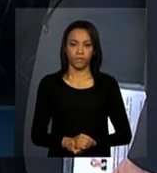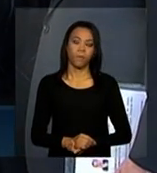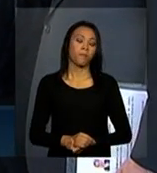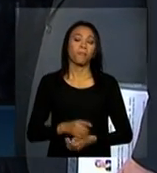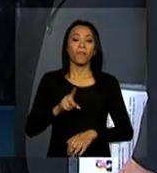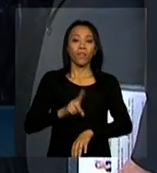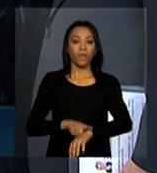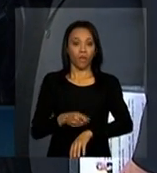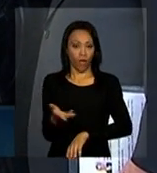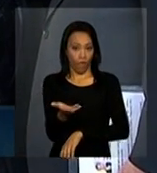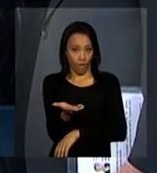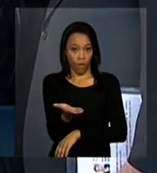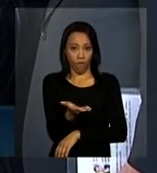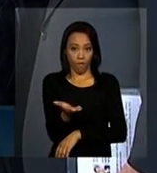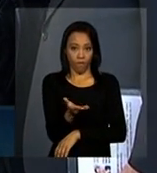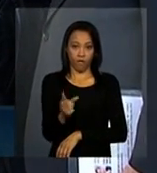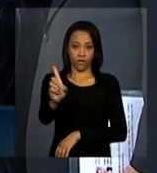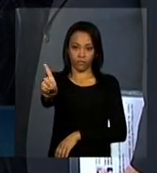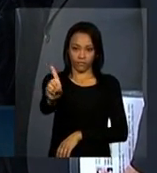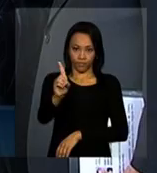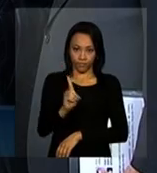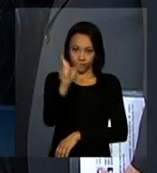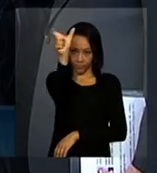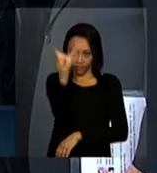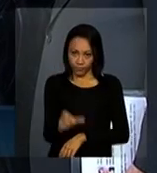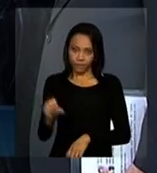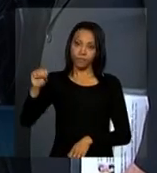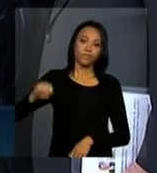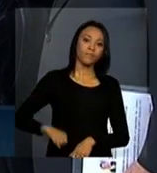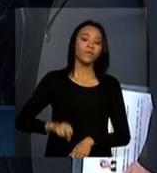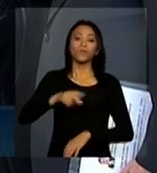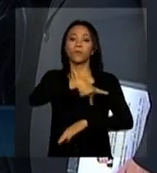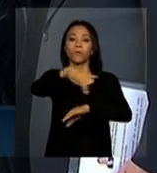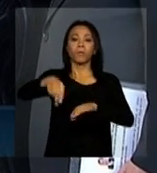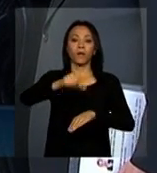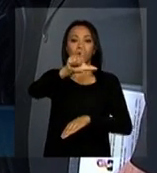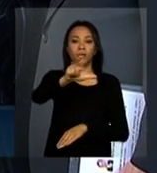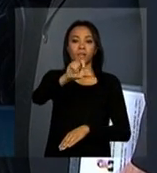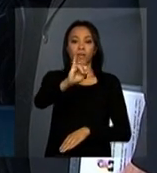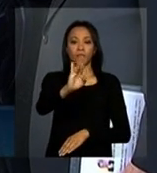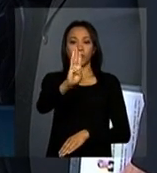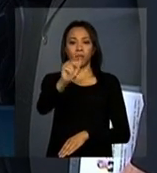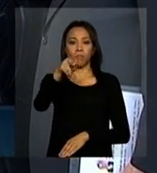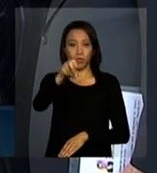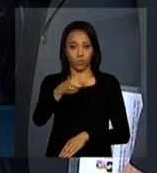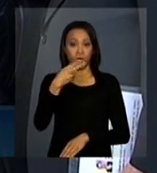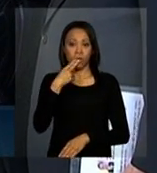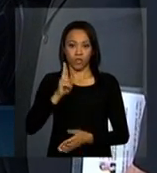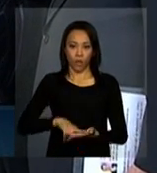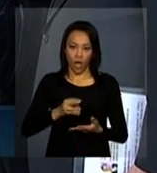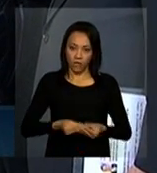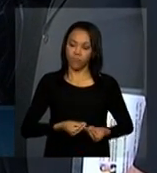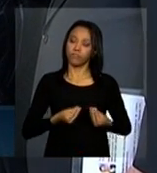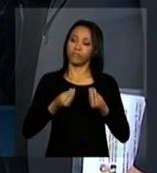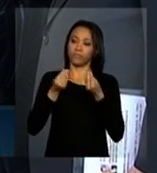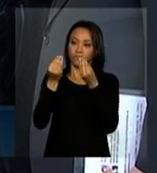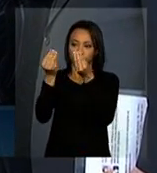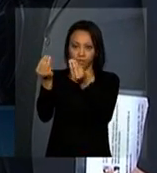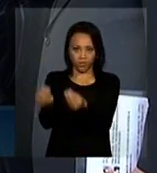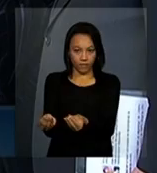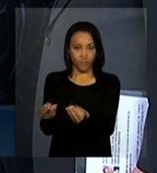Neste momento, é o embaixador do Líbano que entrega sua carta credencial à presidenta Dilma Rousseff.